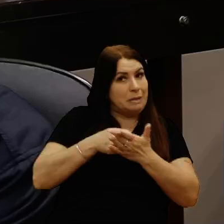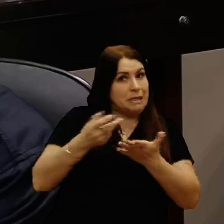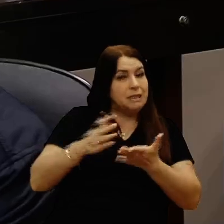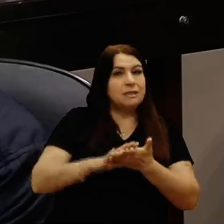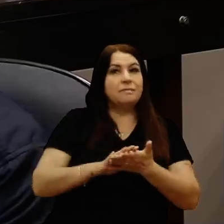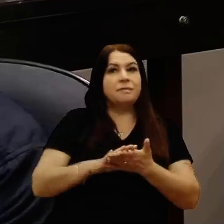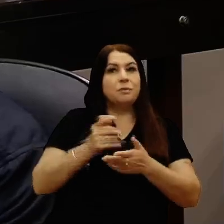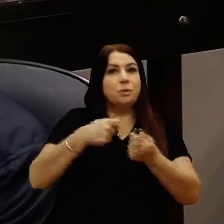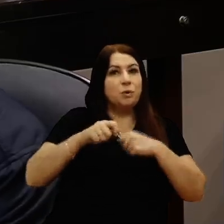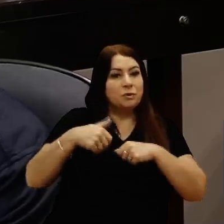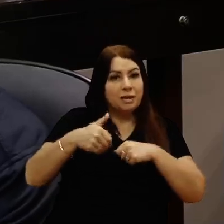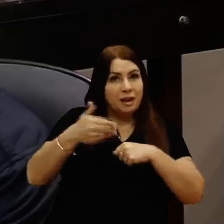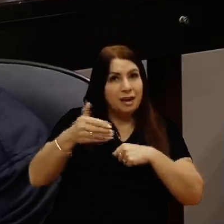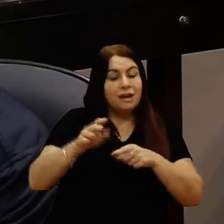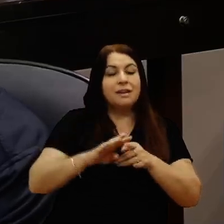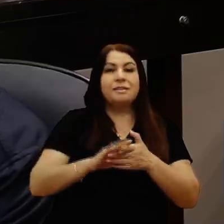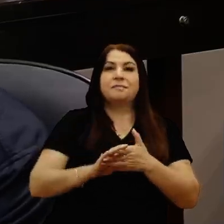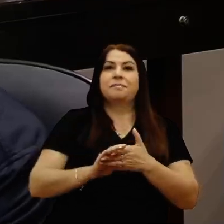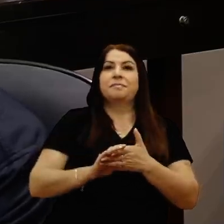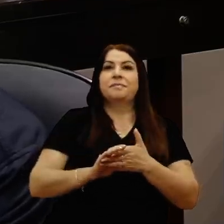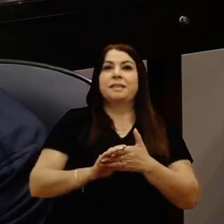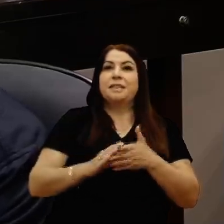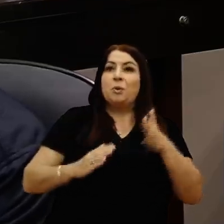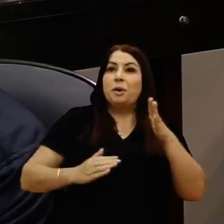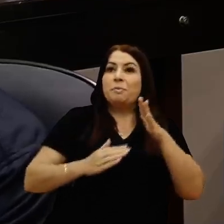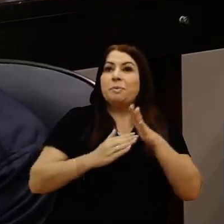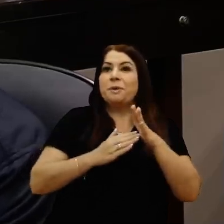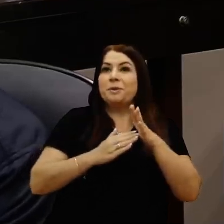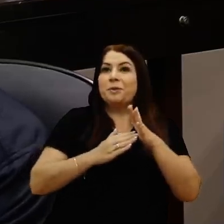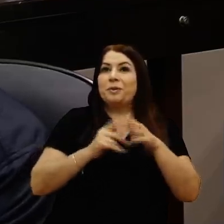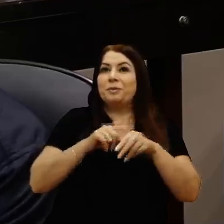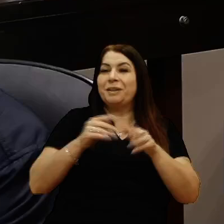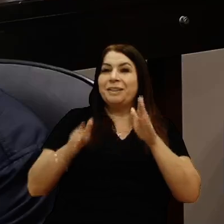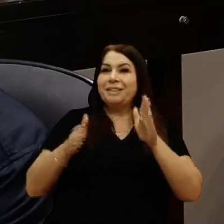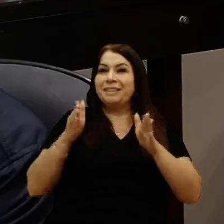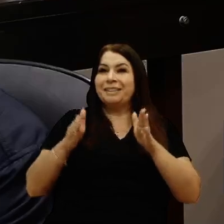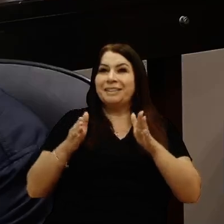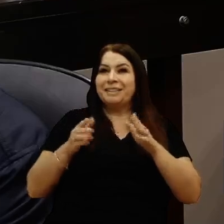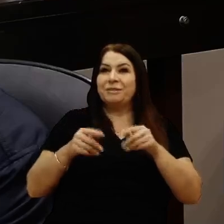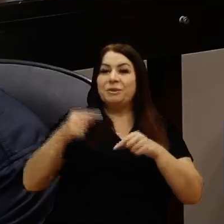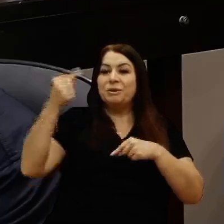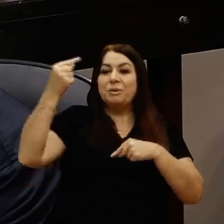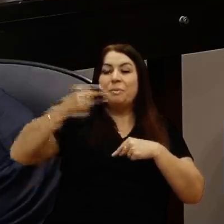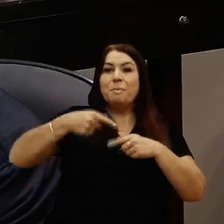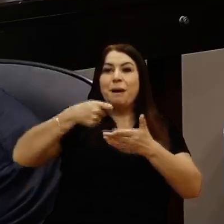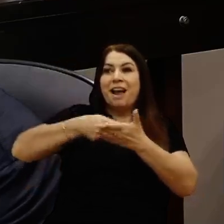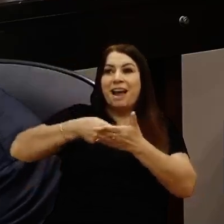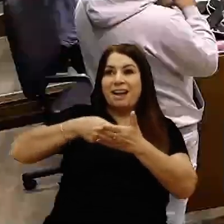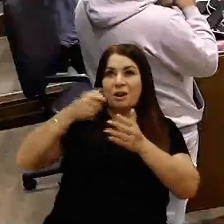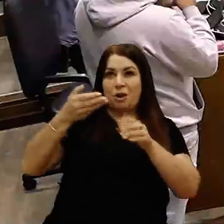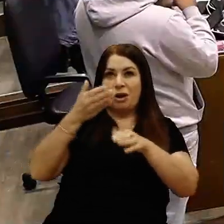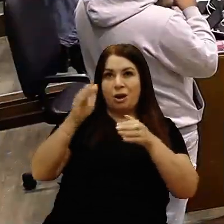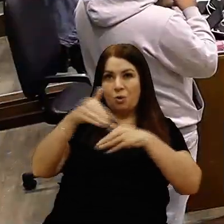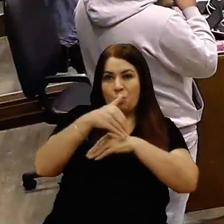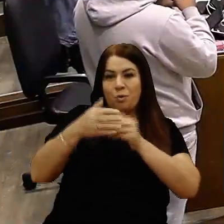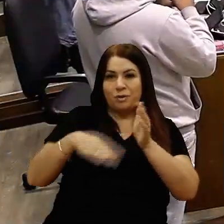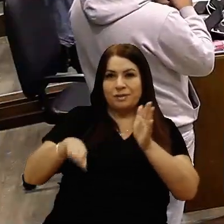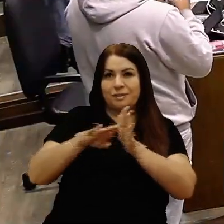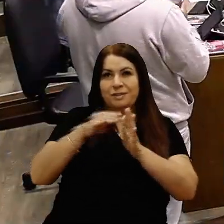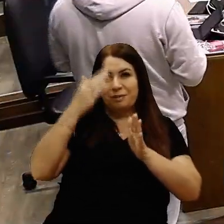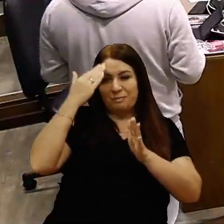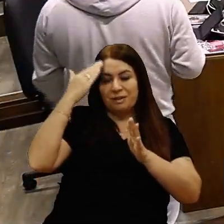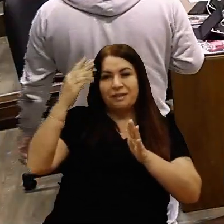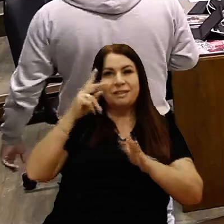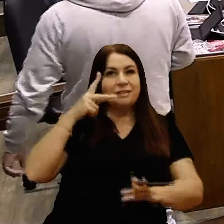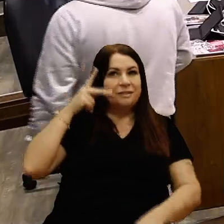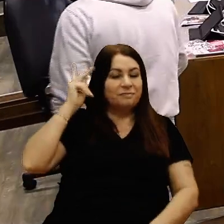para o negócio andar e a gente ter um limite maior de tempo ali dos parquímetros, por exemplo. Muito obrigado, presidente. Seria isso. Obrigado, vereador